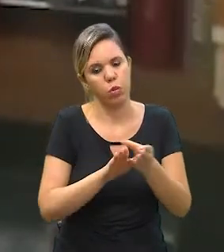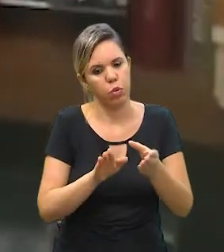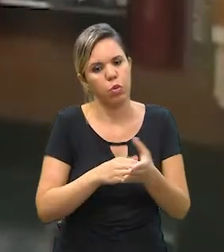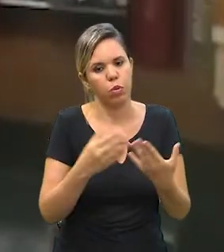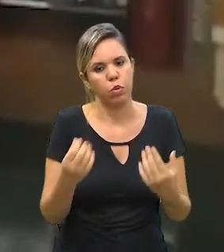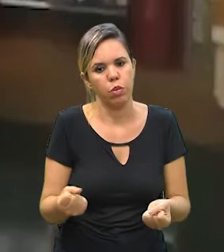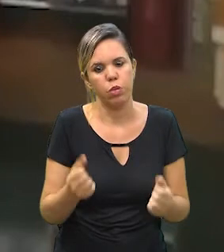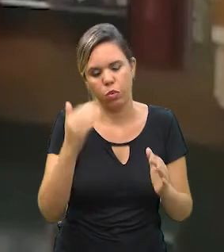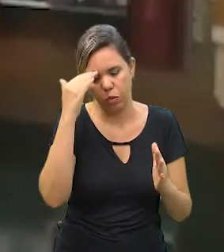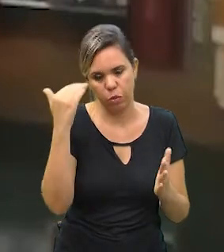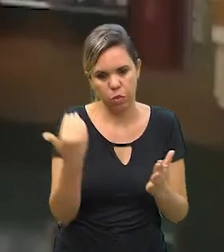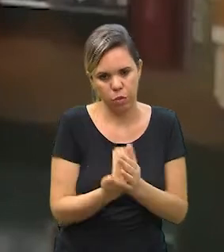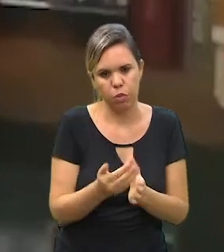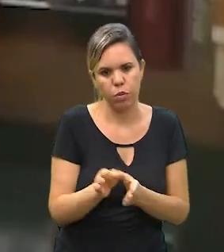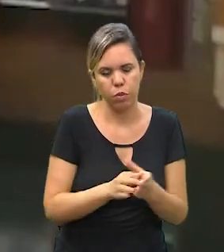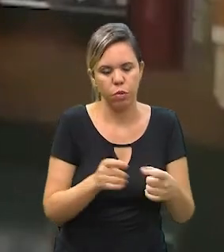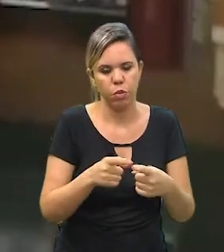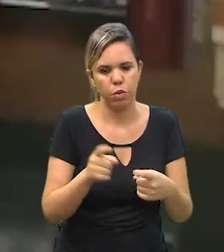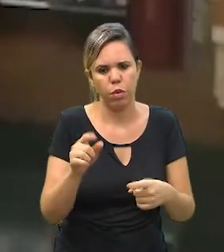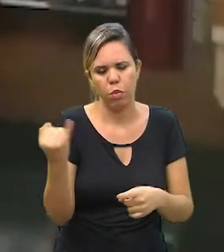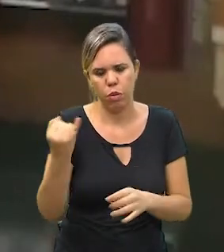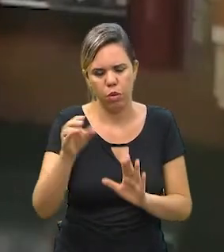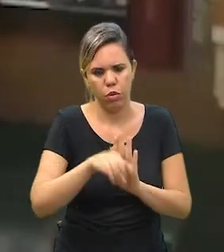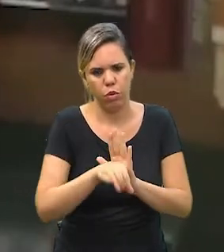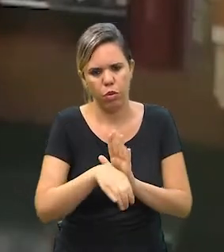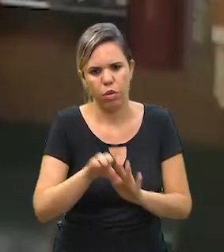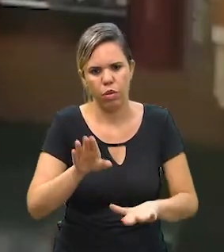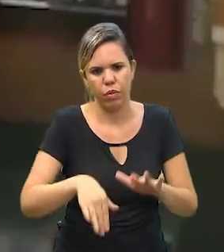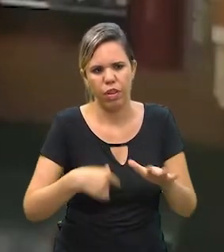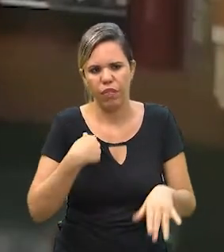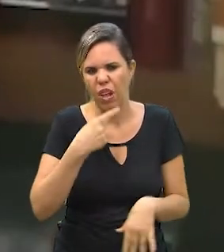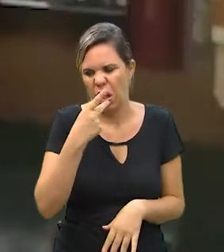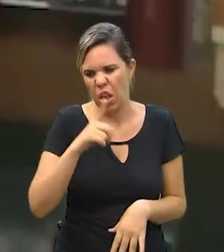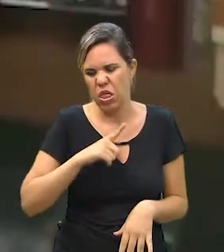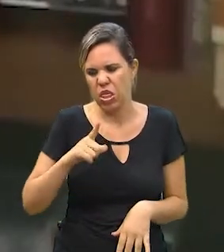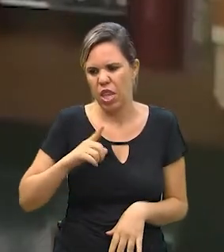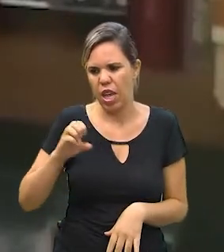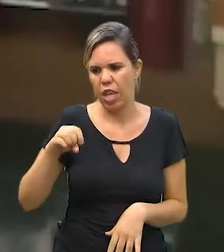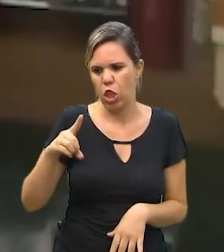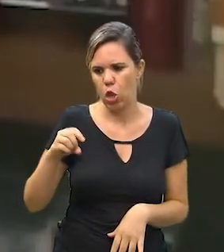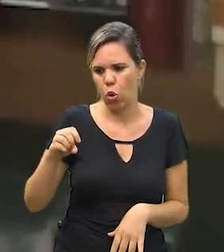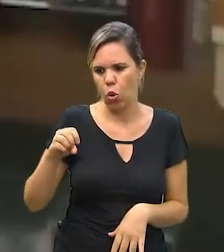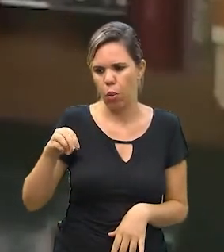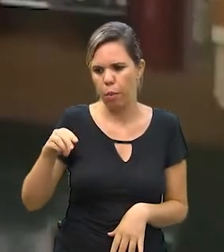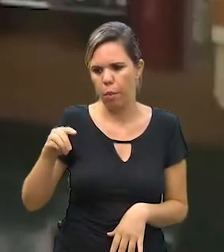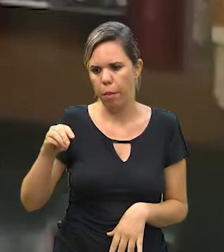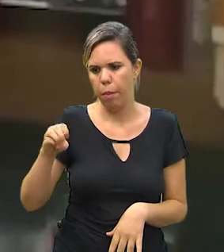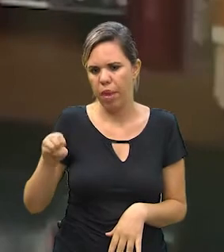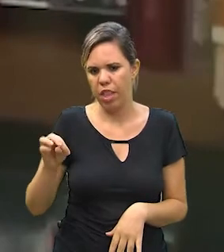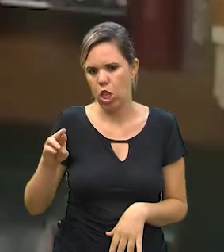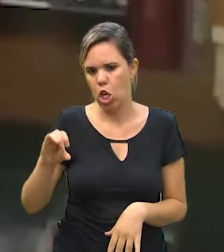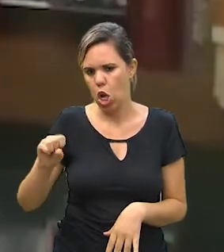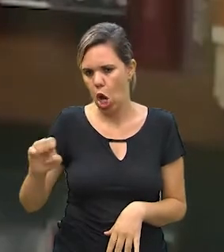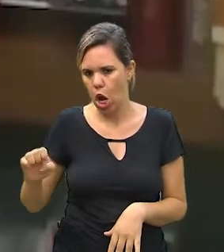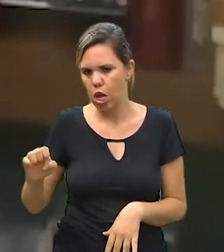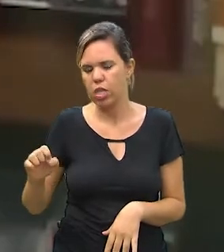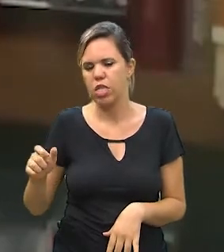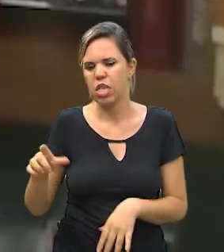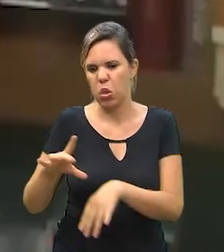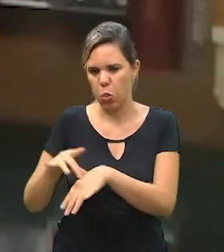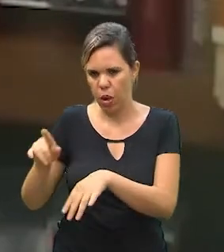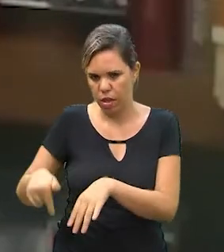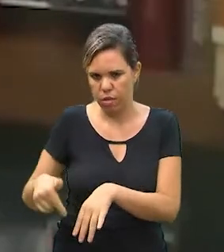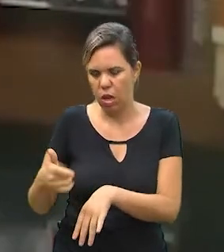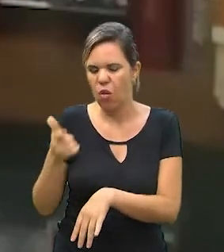É importante esse conceito, porque muitas vezes falar eu tenho endometriose e não vou engravidar, e de repente engravida. Tá?